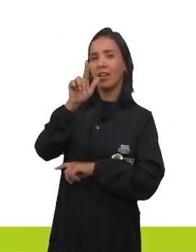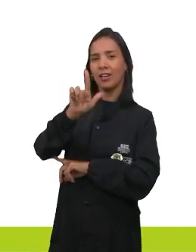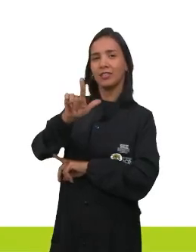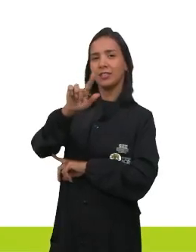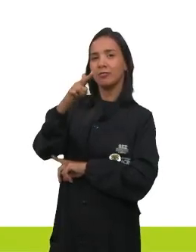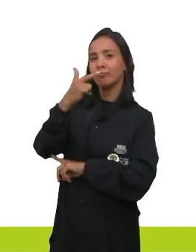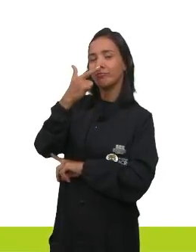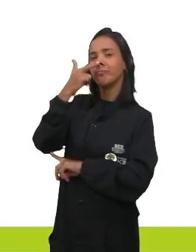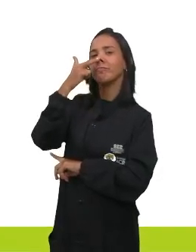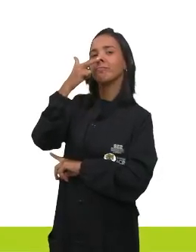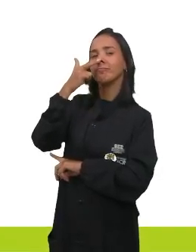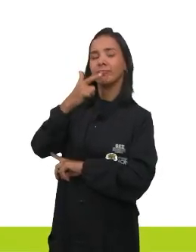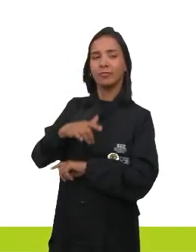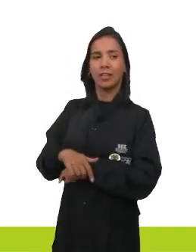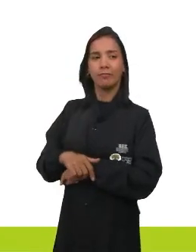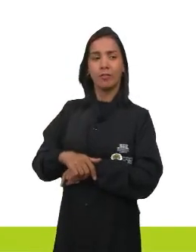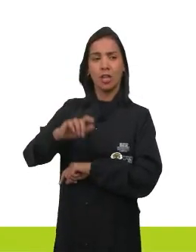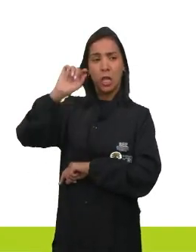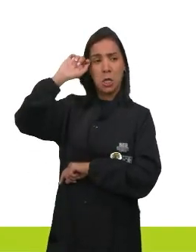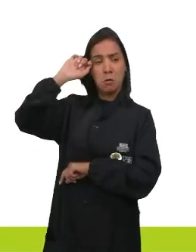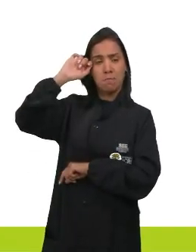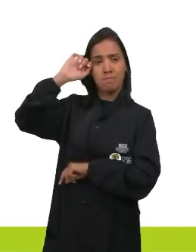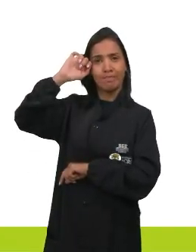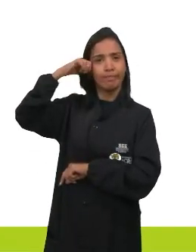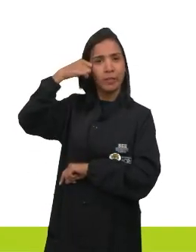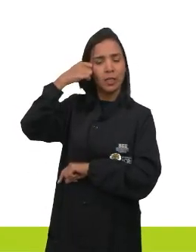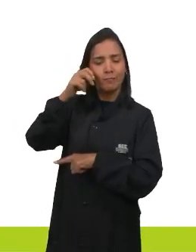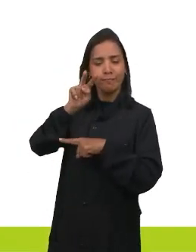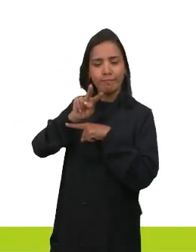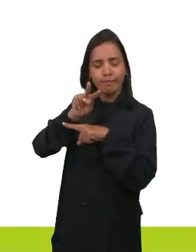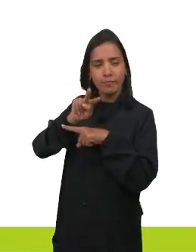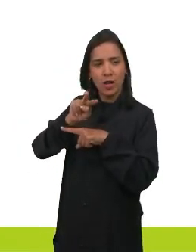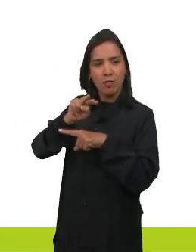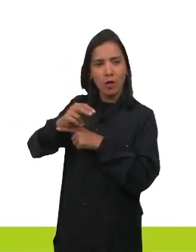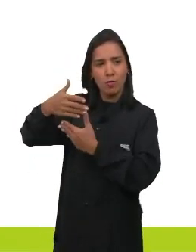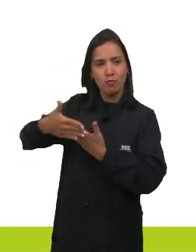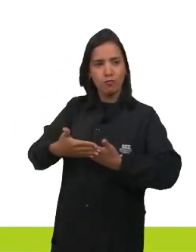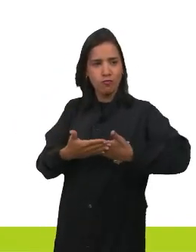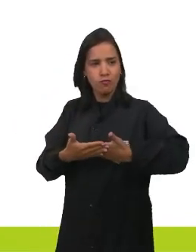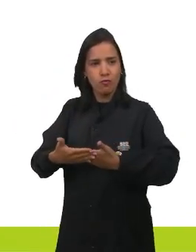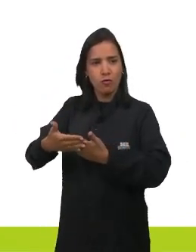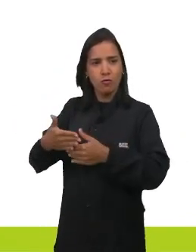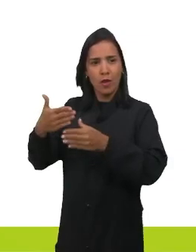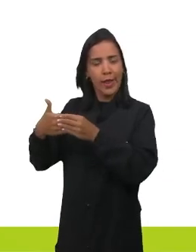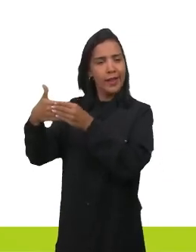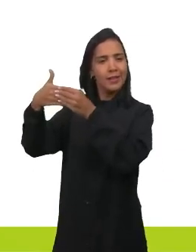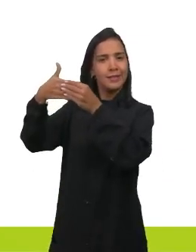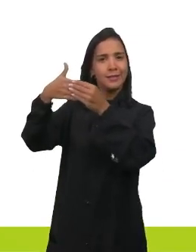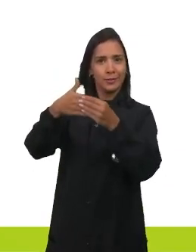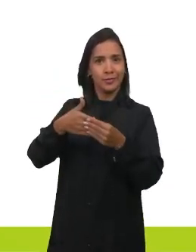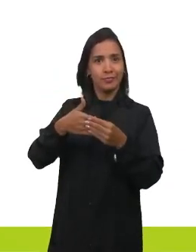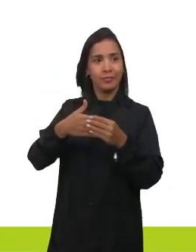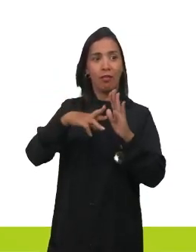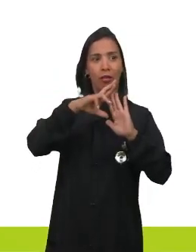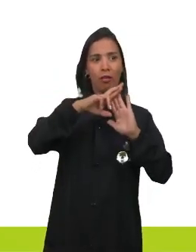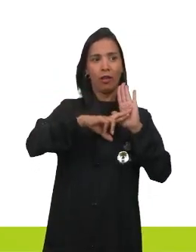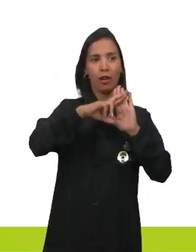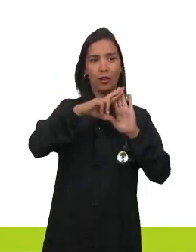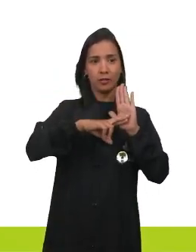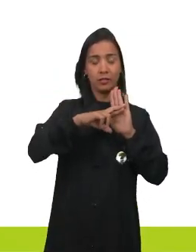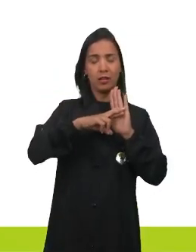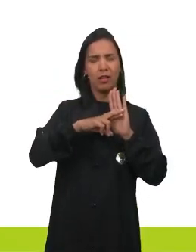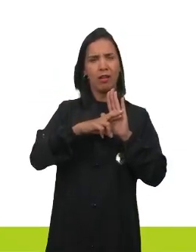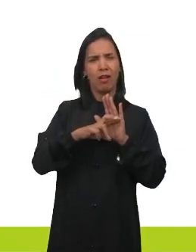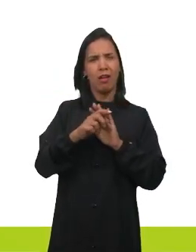de estimação que carregou Lúcia em pequena. Reinações de narizinho. Observa o termo